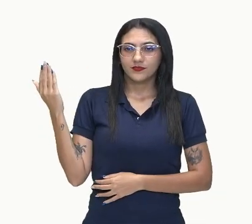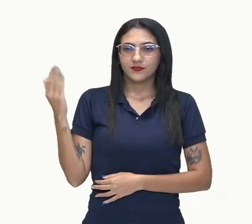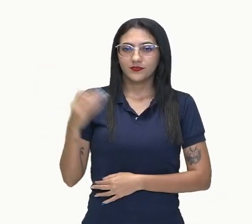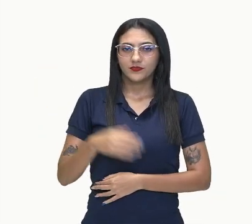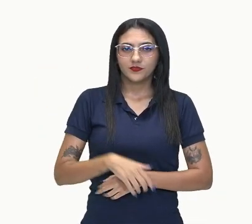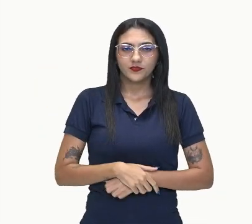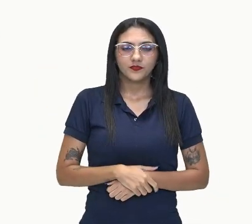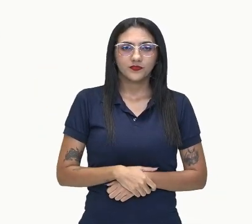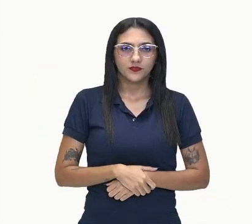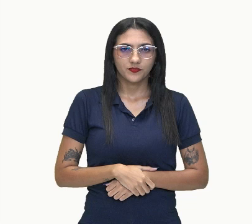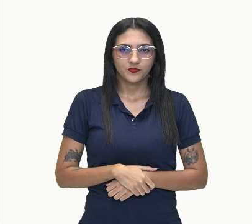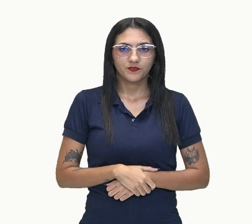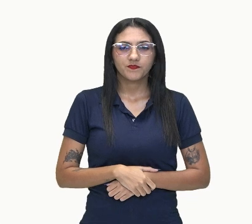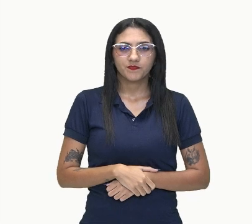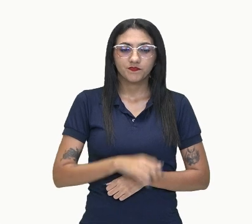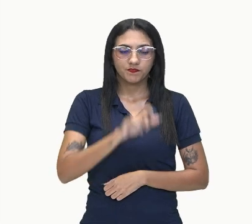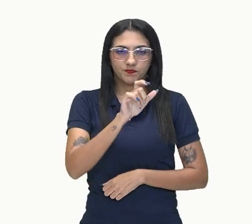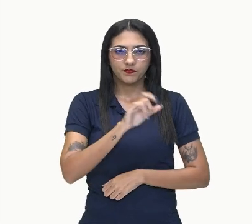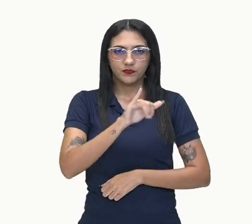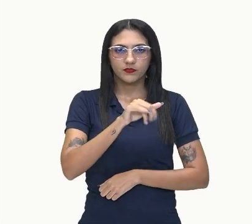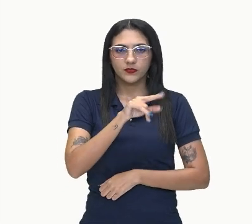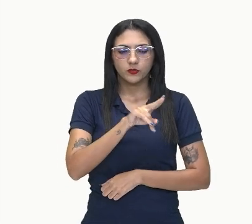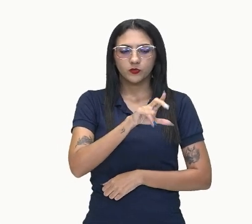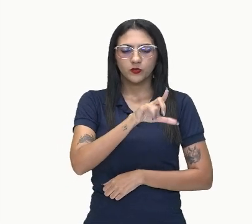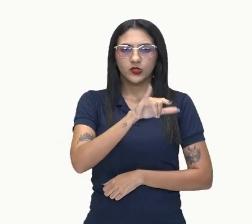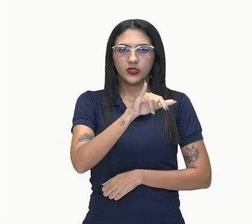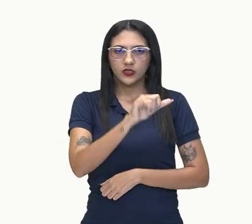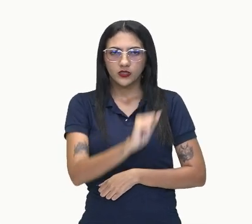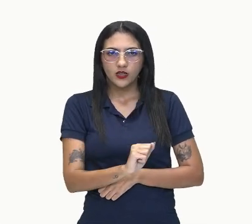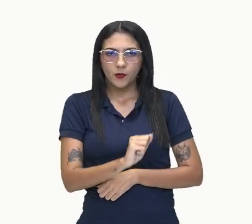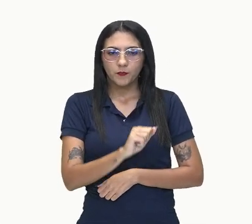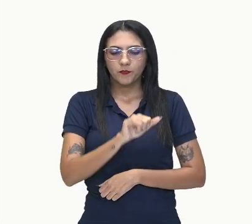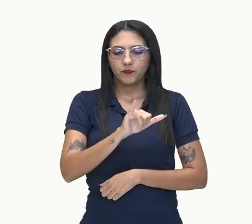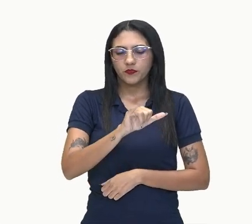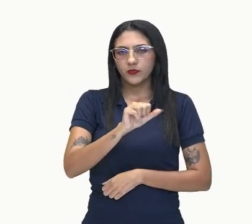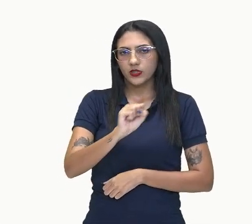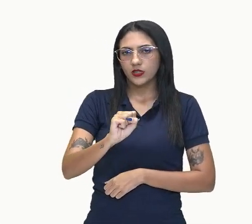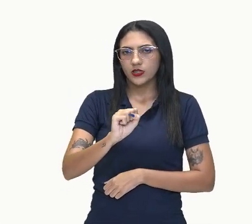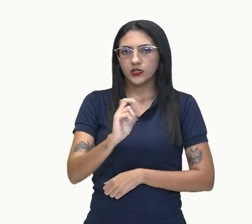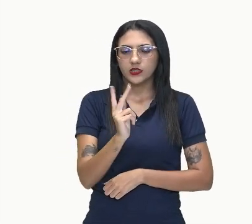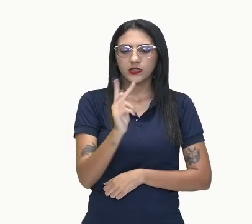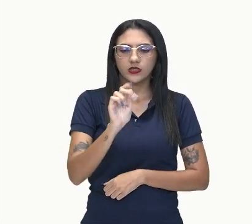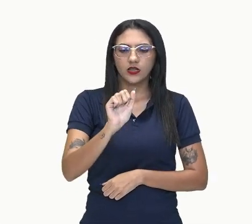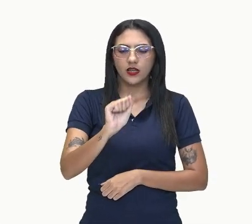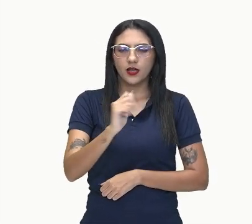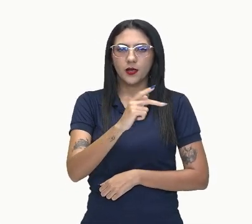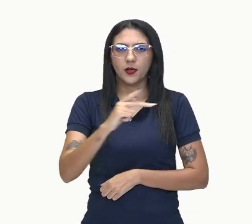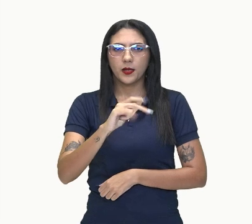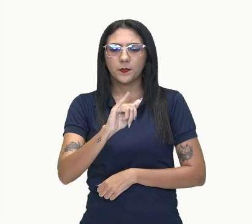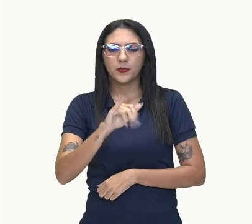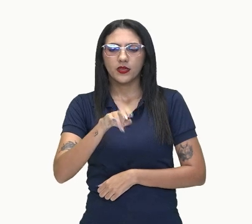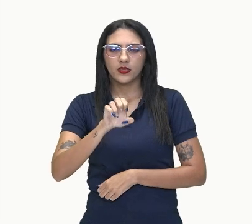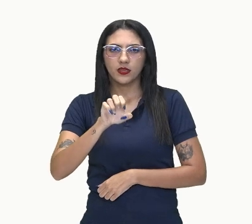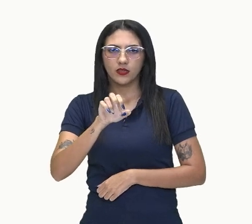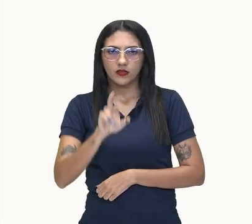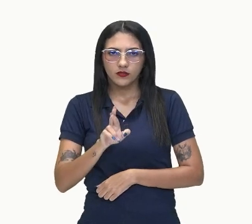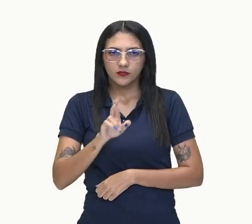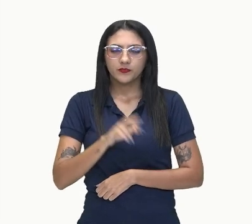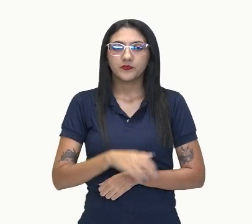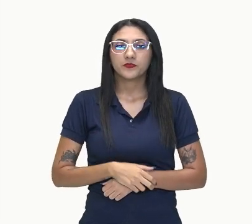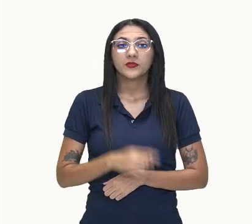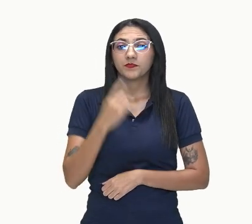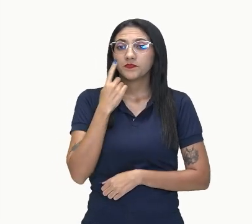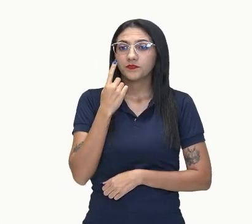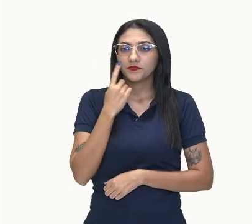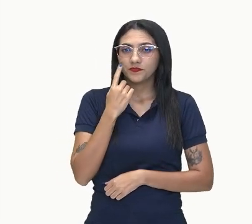mom. Julia is happier than her mom. Como eu falei anteriormente, o adjetivo